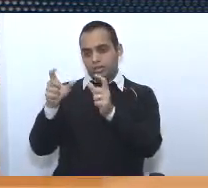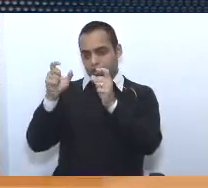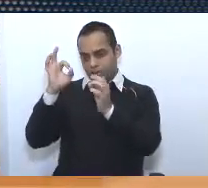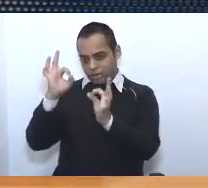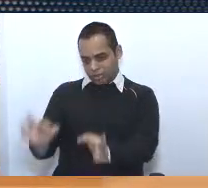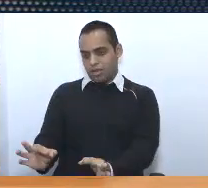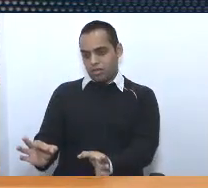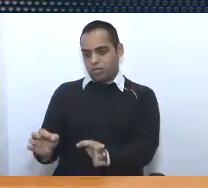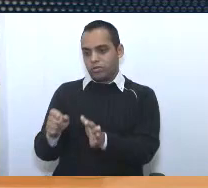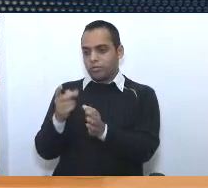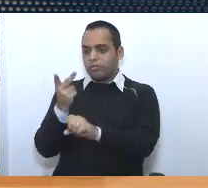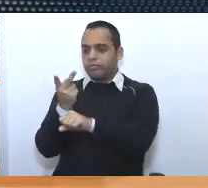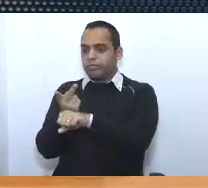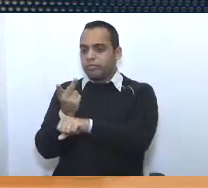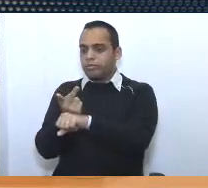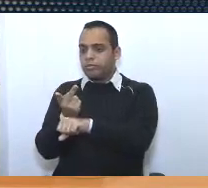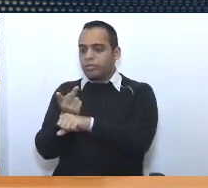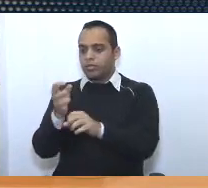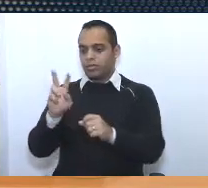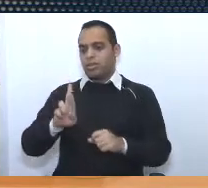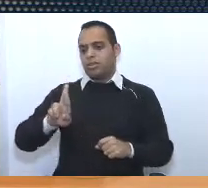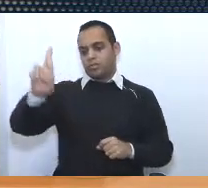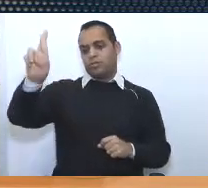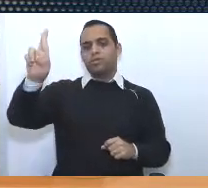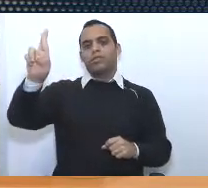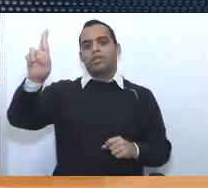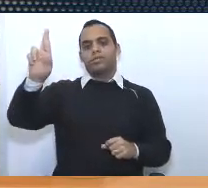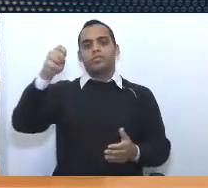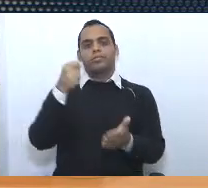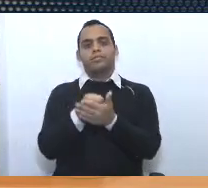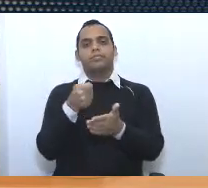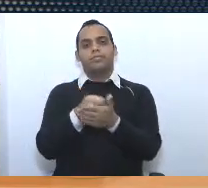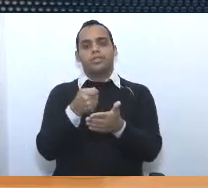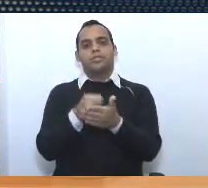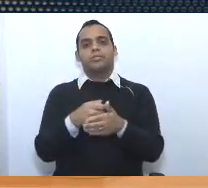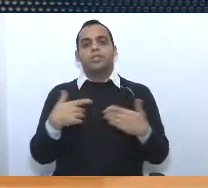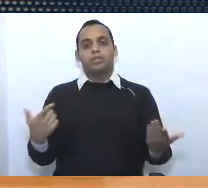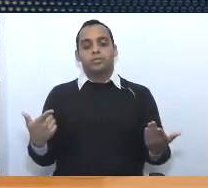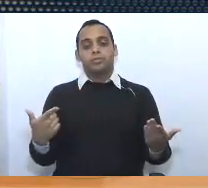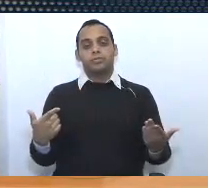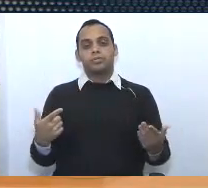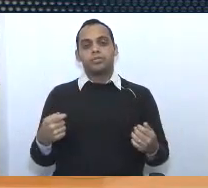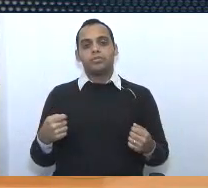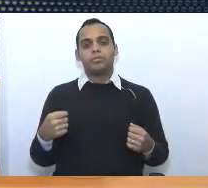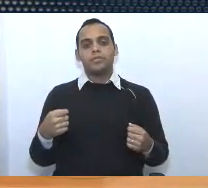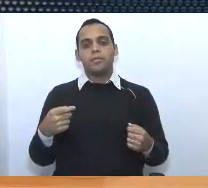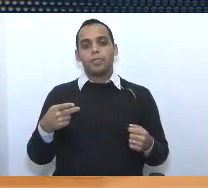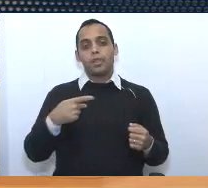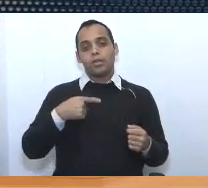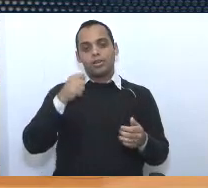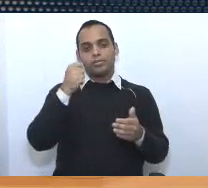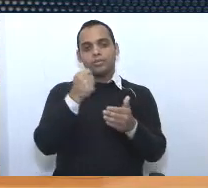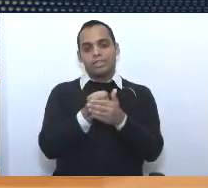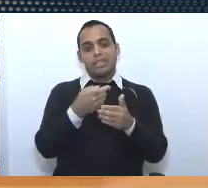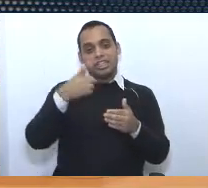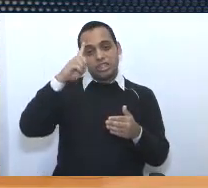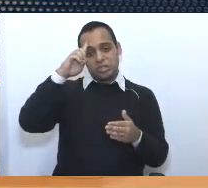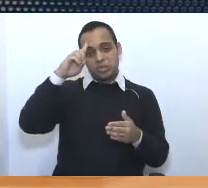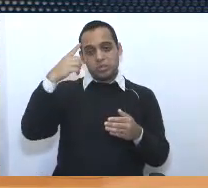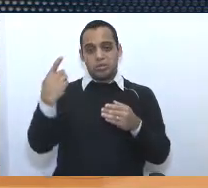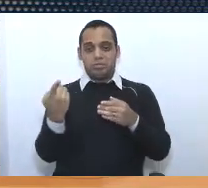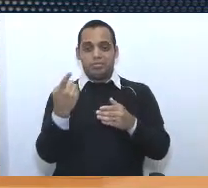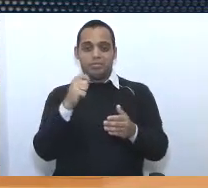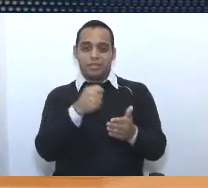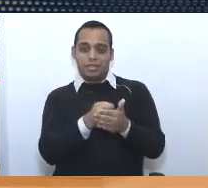para cuidar disso. E nós estamos tendo resultado com relação, quando se fala grandes devedores, são aquelas pessoas